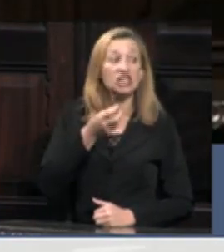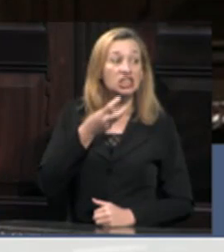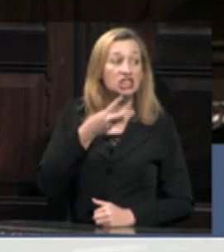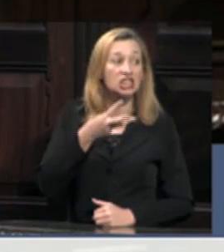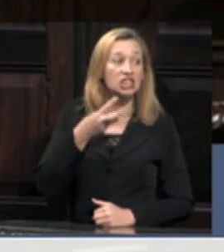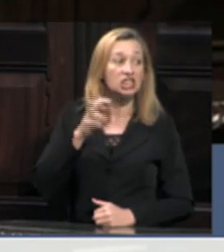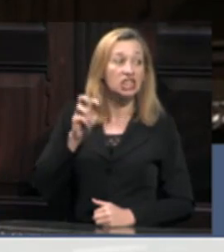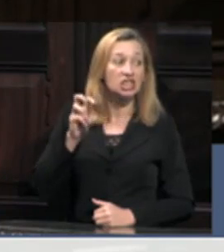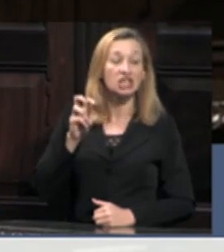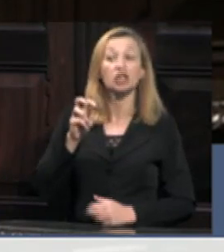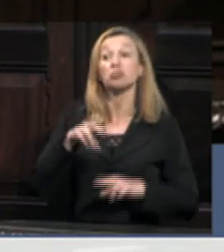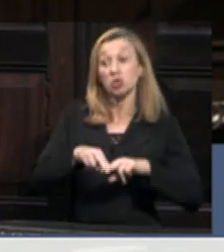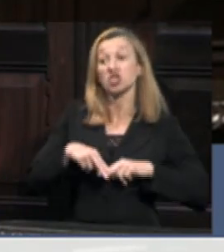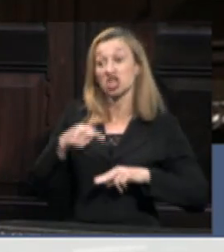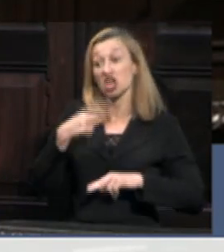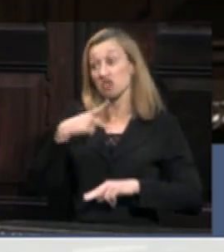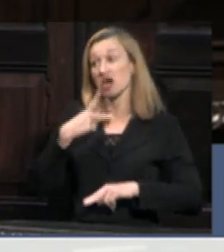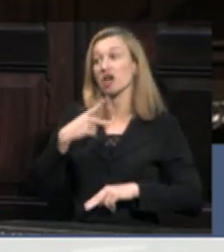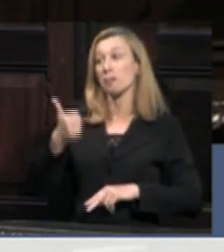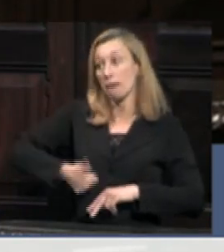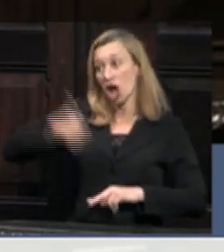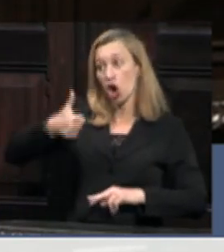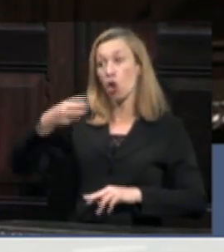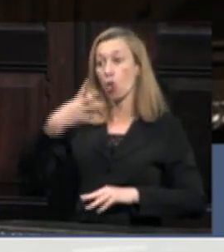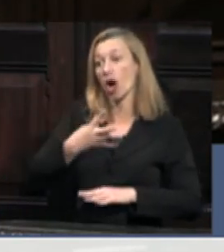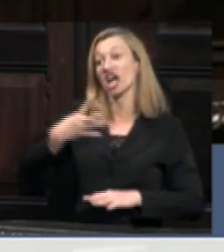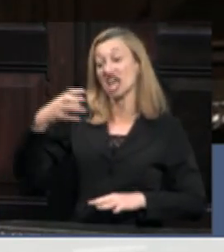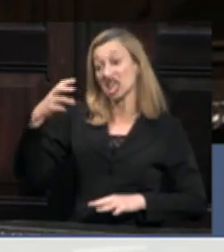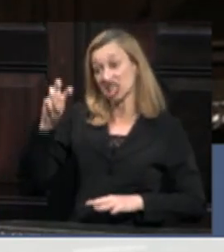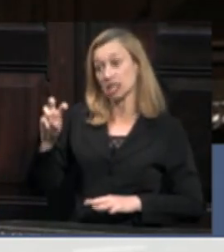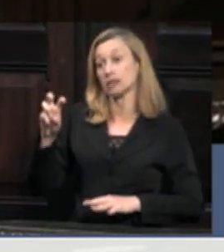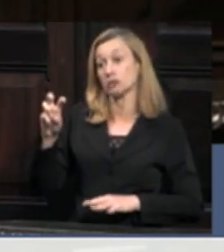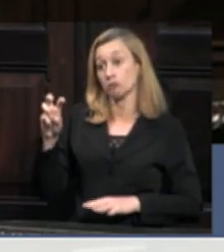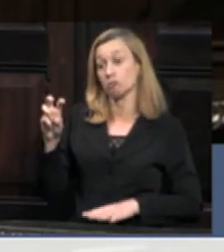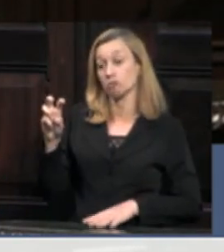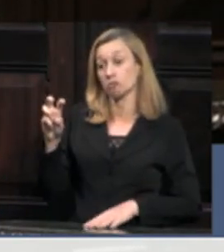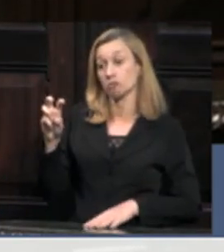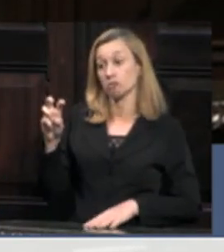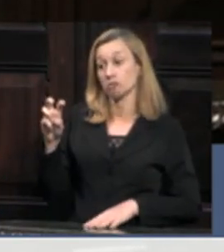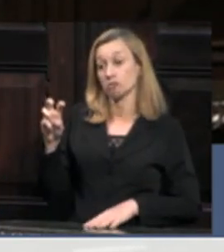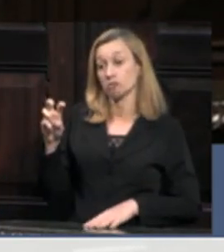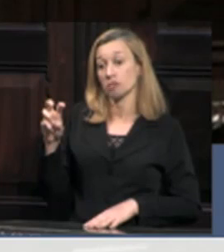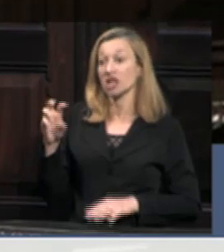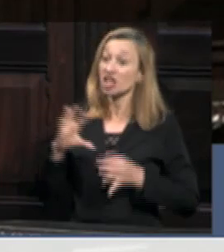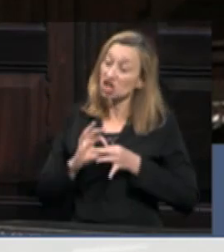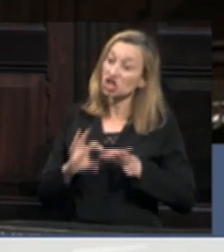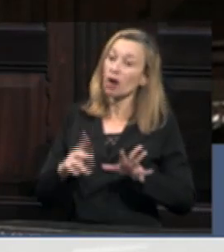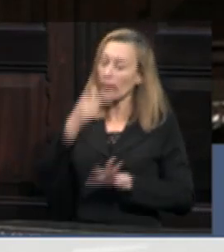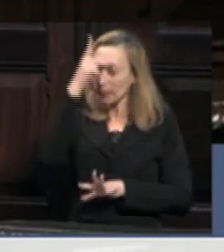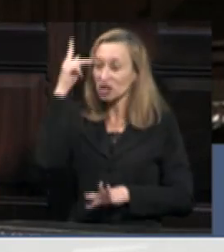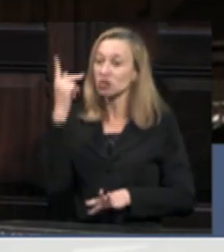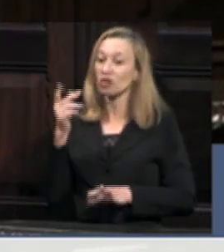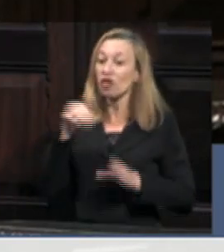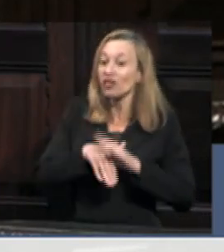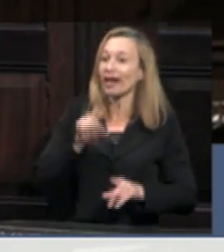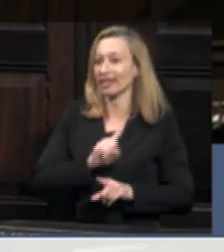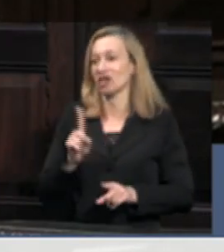que eu falo 45 presentes, para deixar que alguém vote não. Mas eu quero